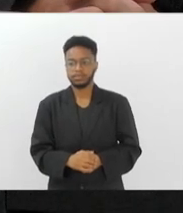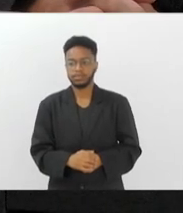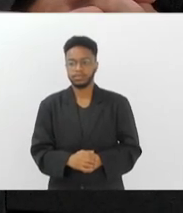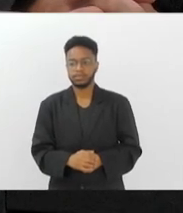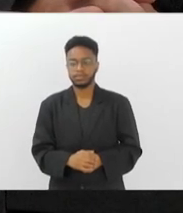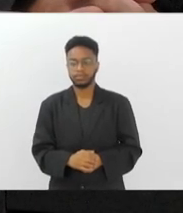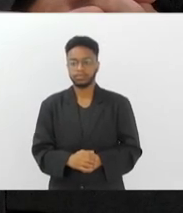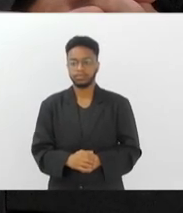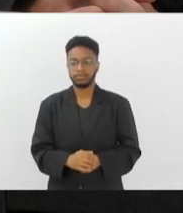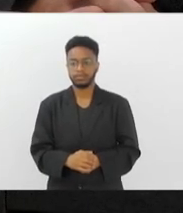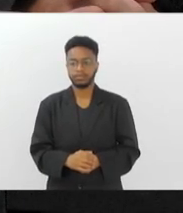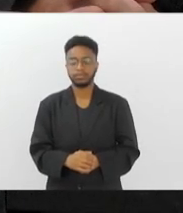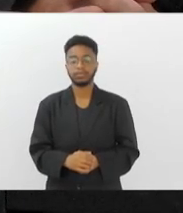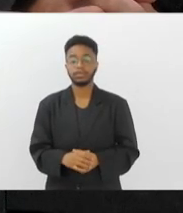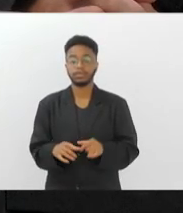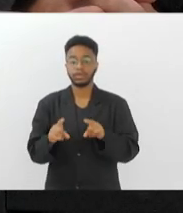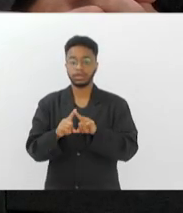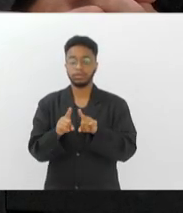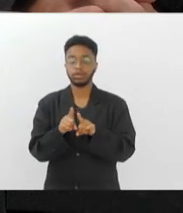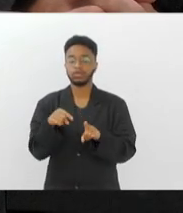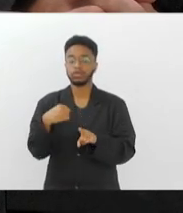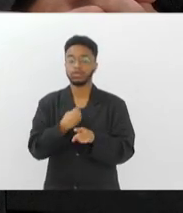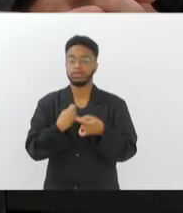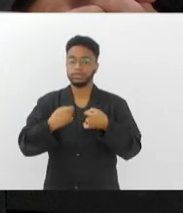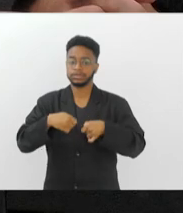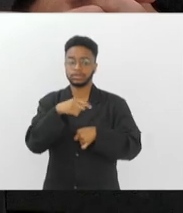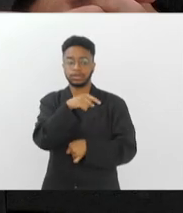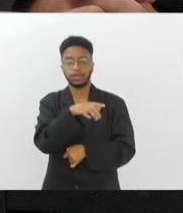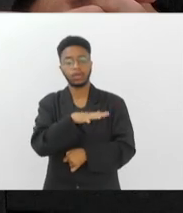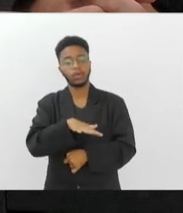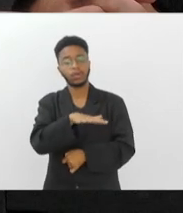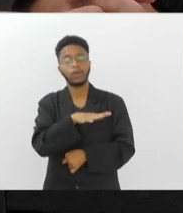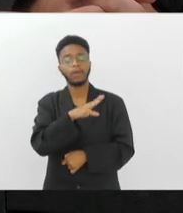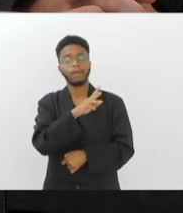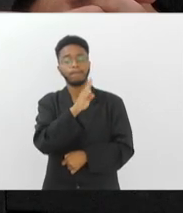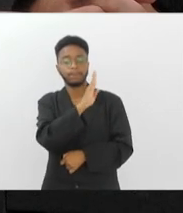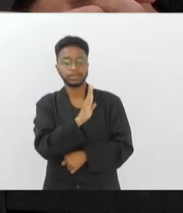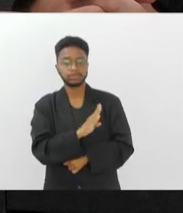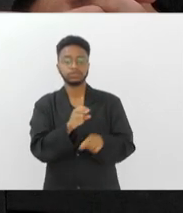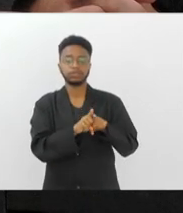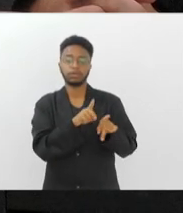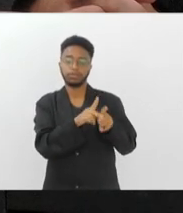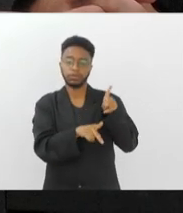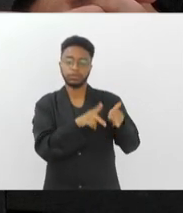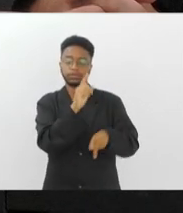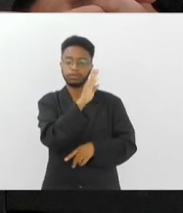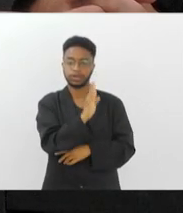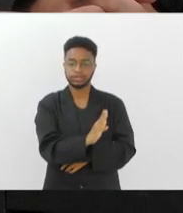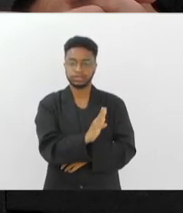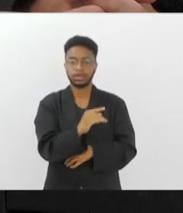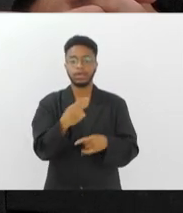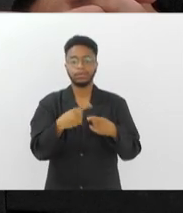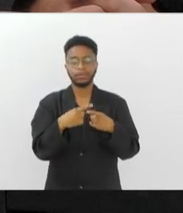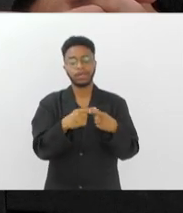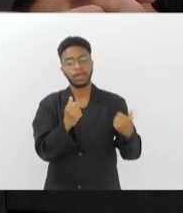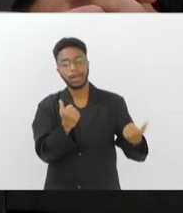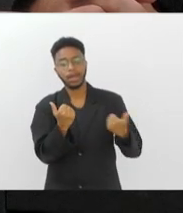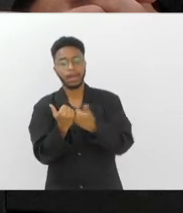Terras aráveis, precisamos do Brasil e dos brasileiros para esforços da nossa